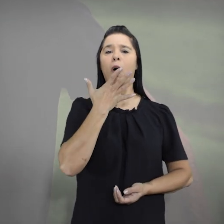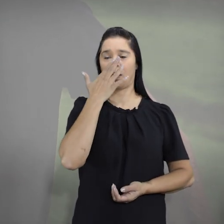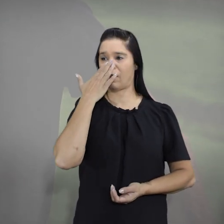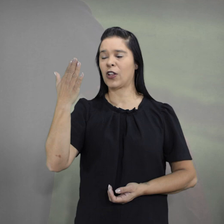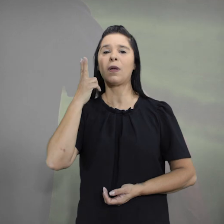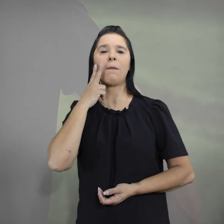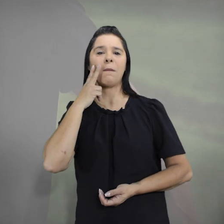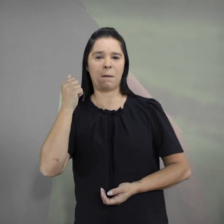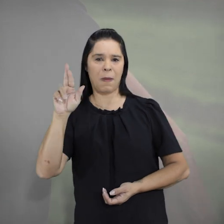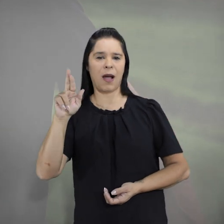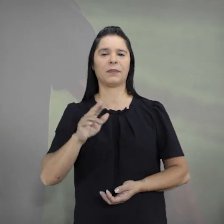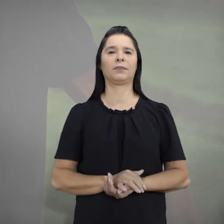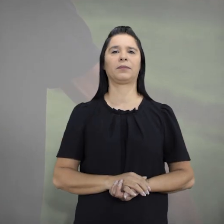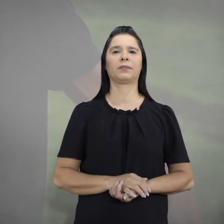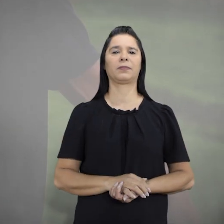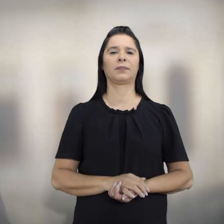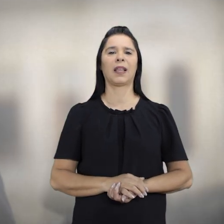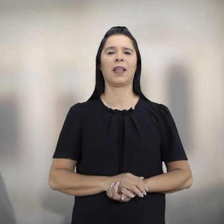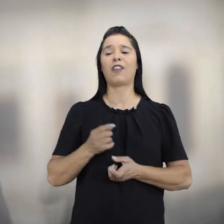vendia Quebon, é conhecido como o Quebon,